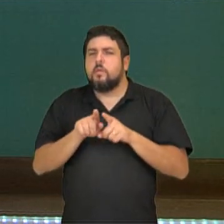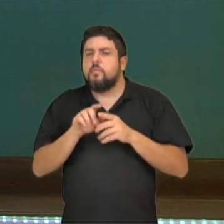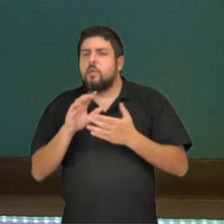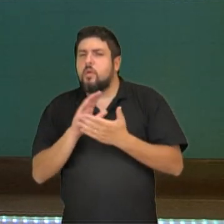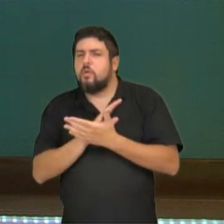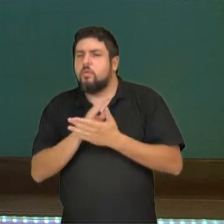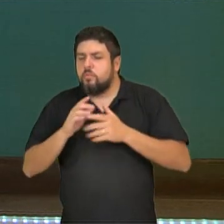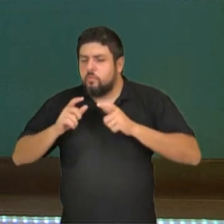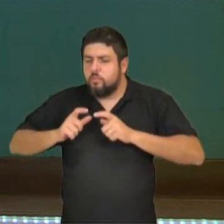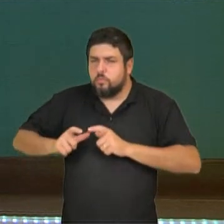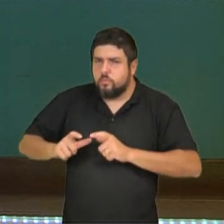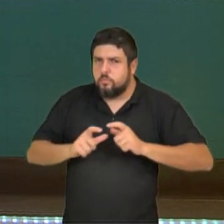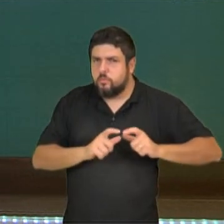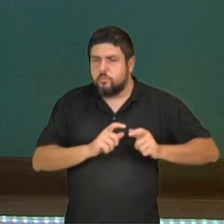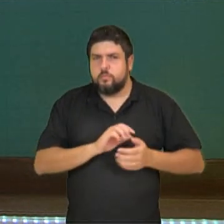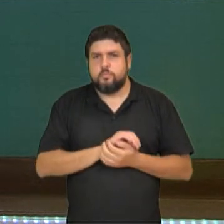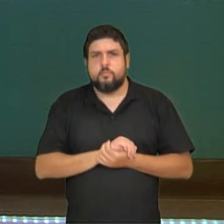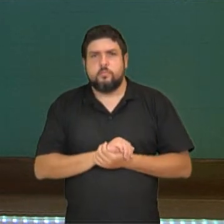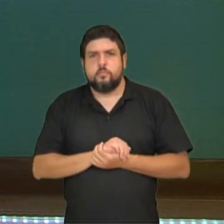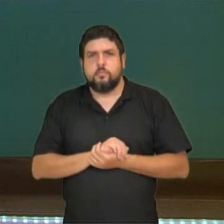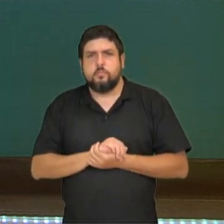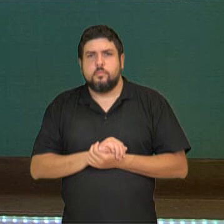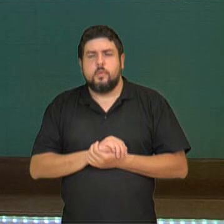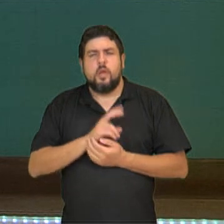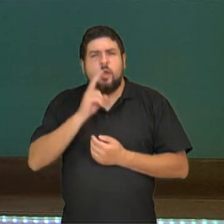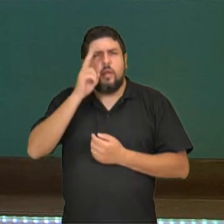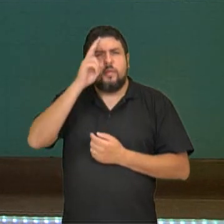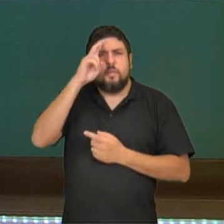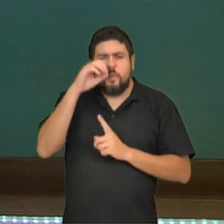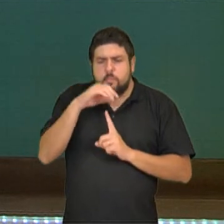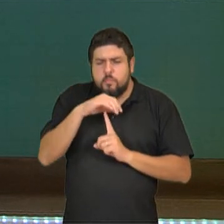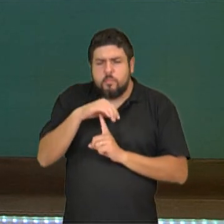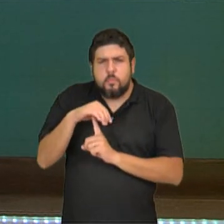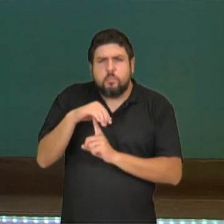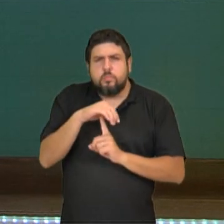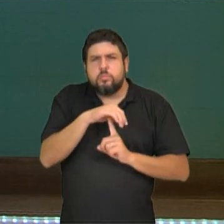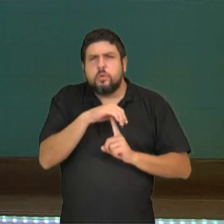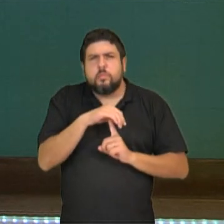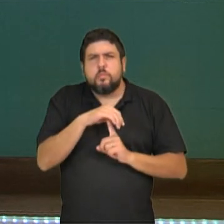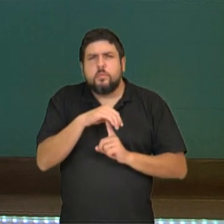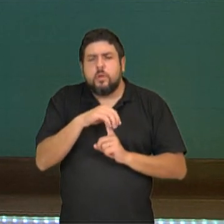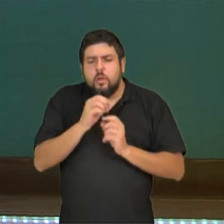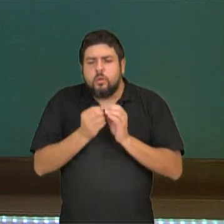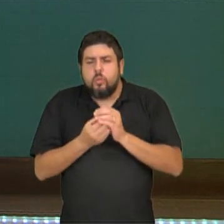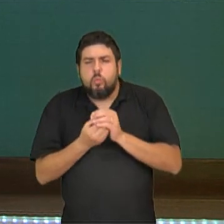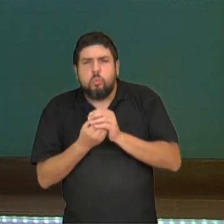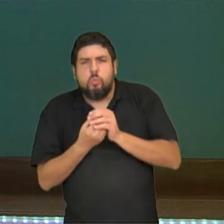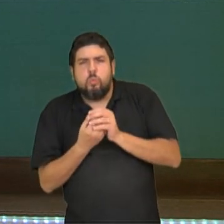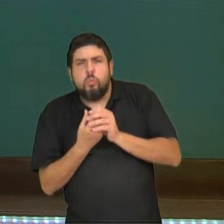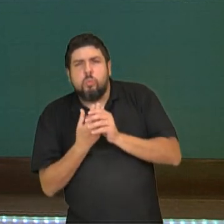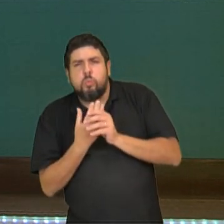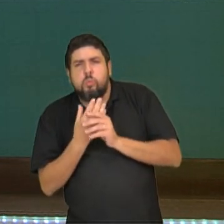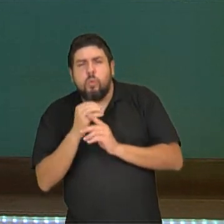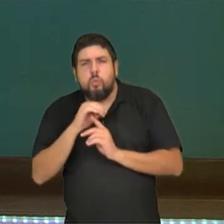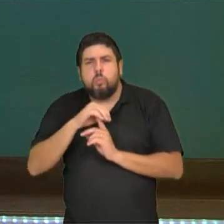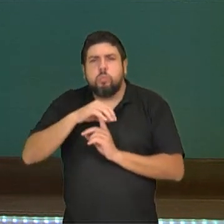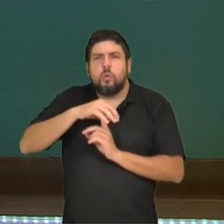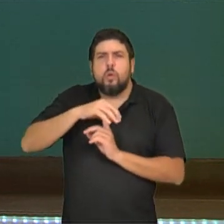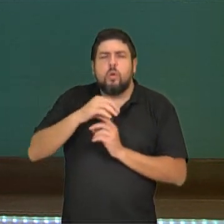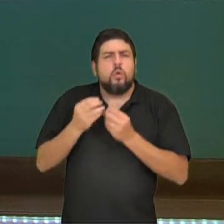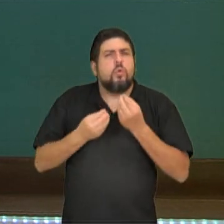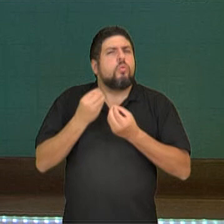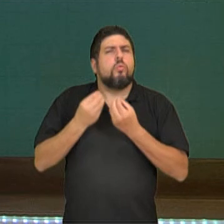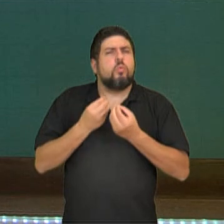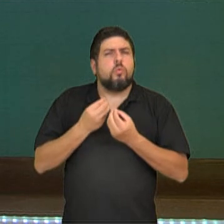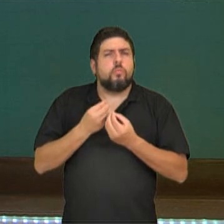micoses. Lembra do habitat dos fungos? O que era necessário para o desenvolvimento deles? Um local o quê? Com